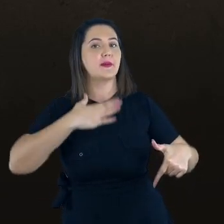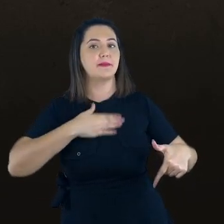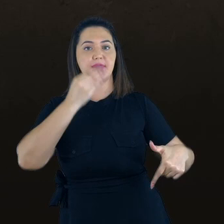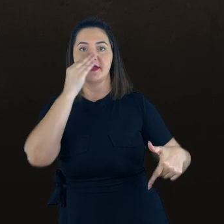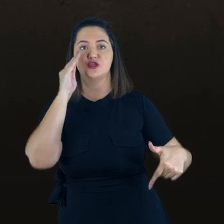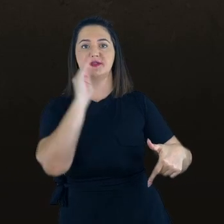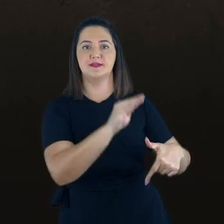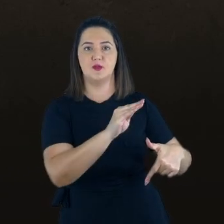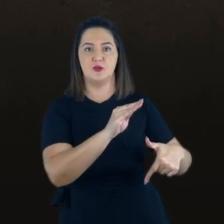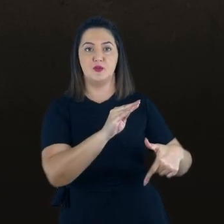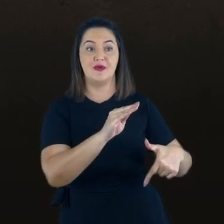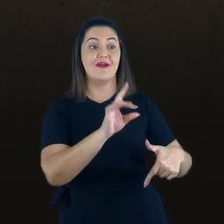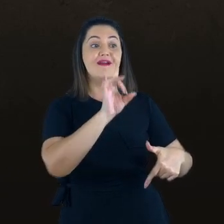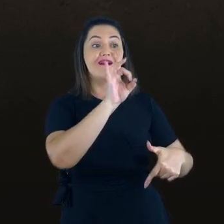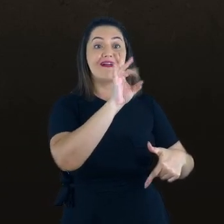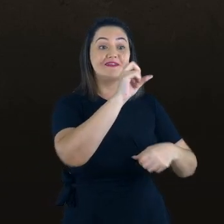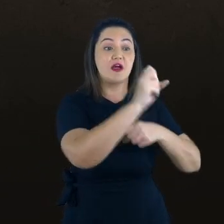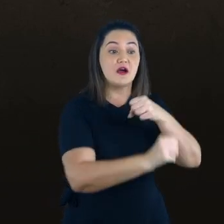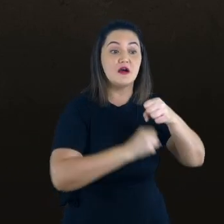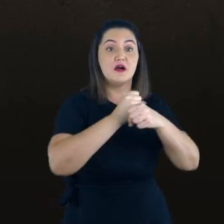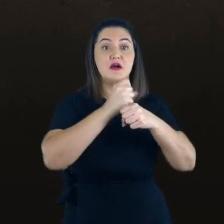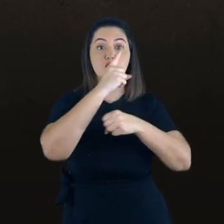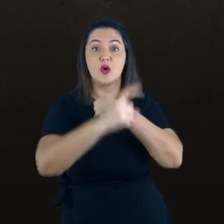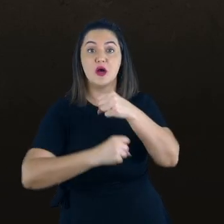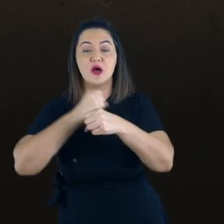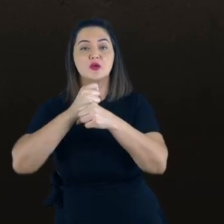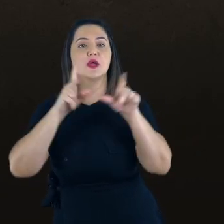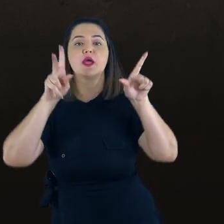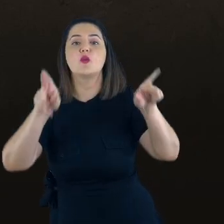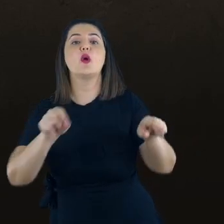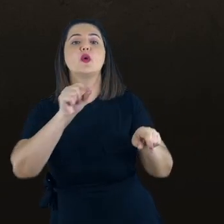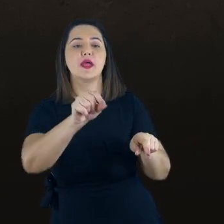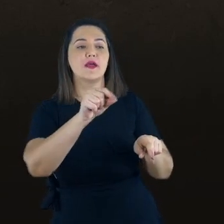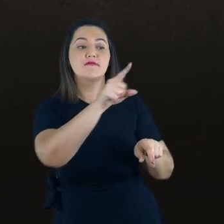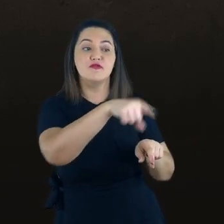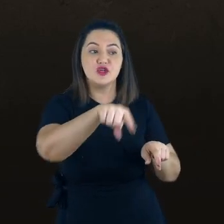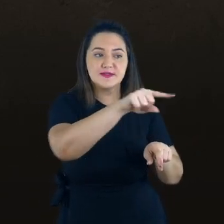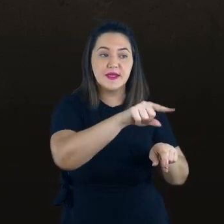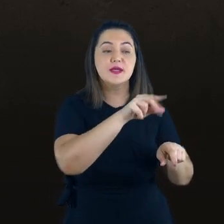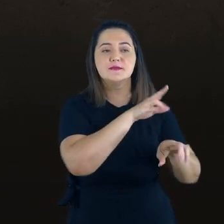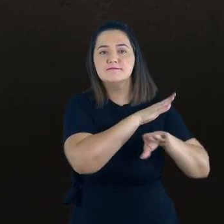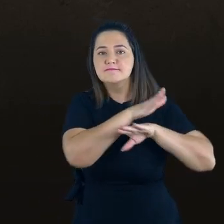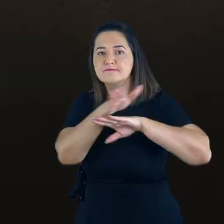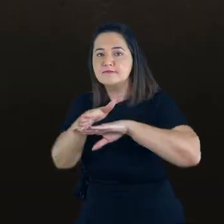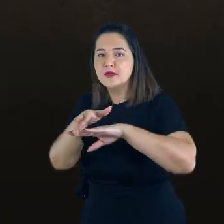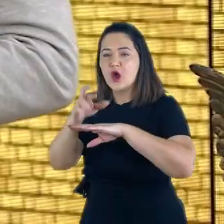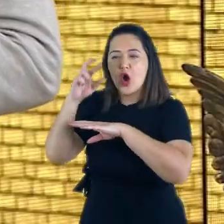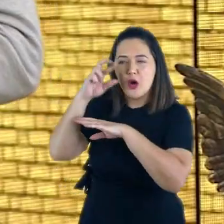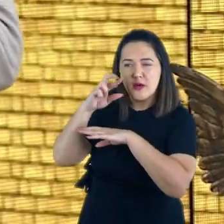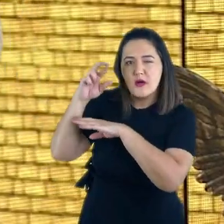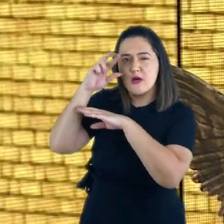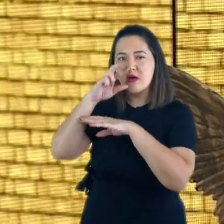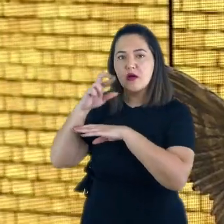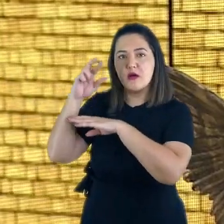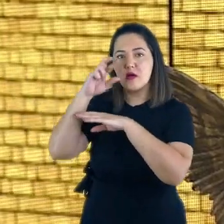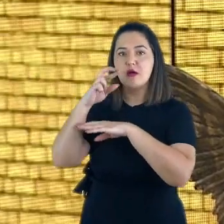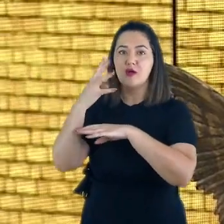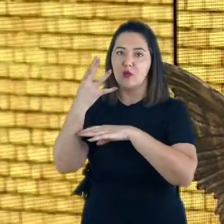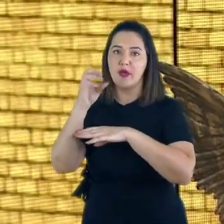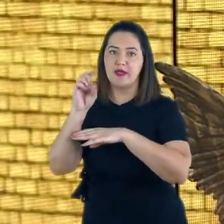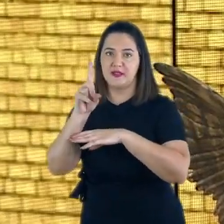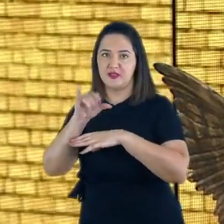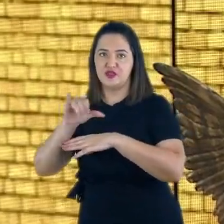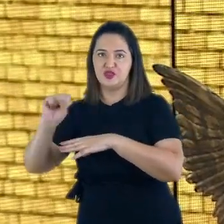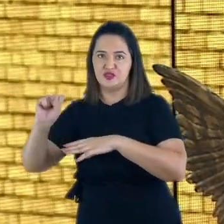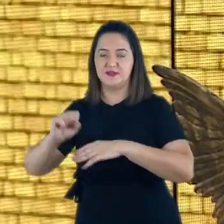Cada ano corresponderá a cada um dos 40 dias em que vocês observaram a terra. Um outro